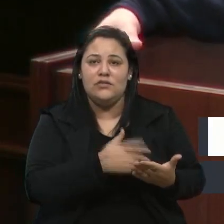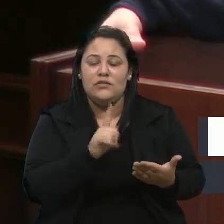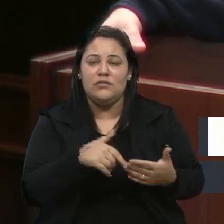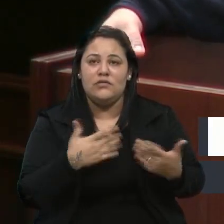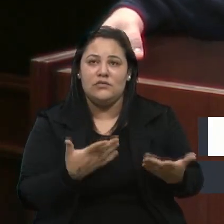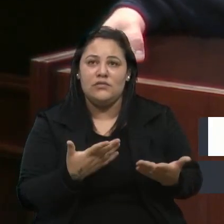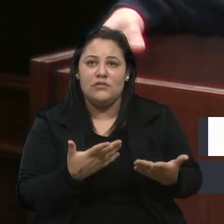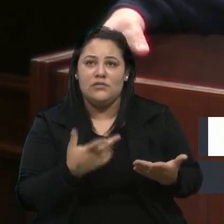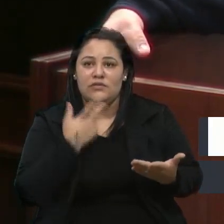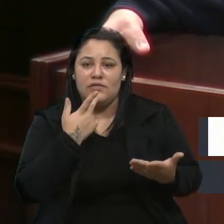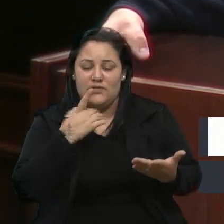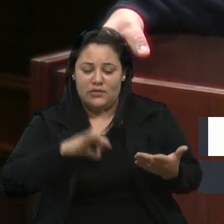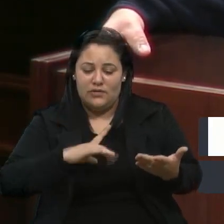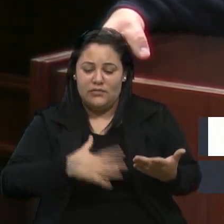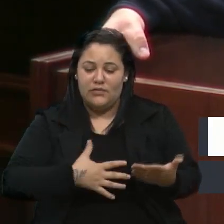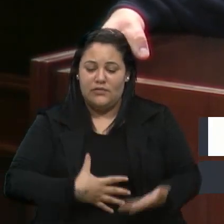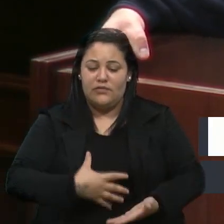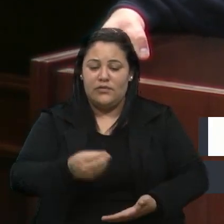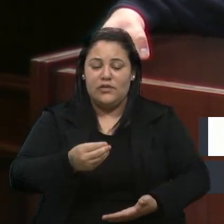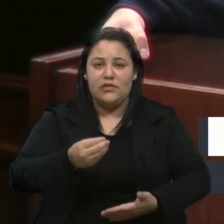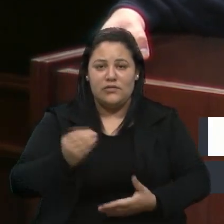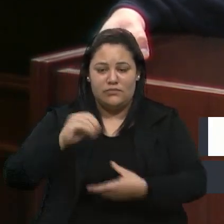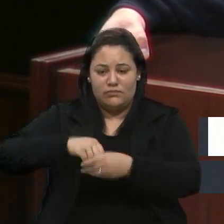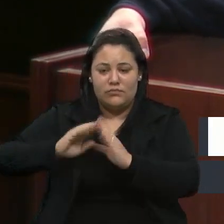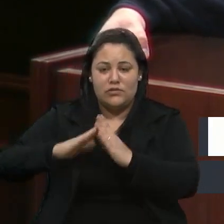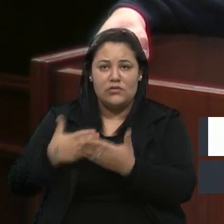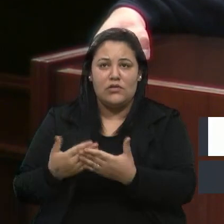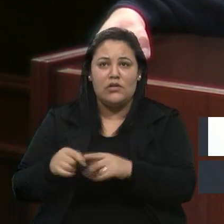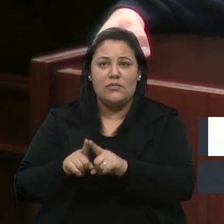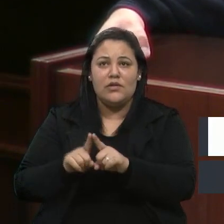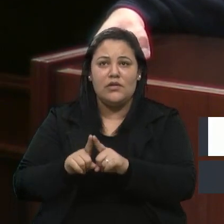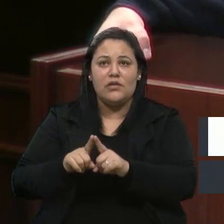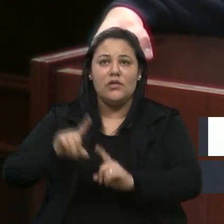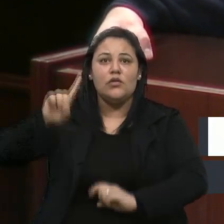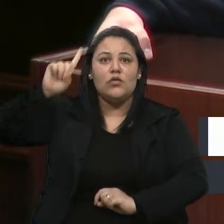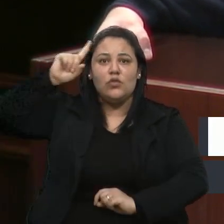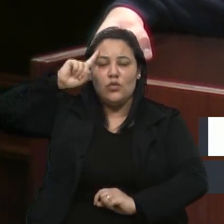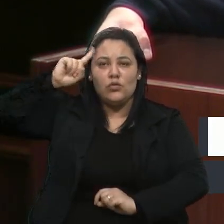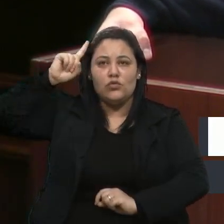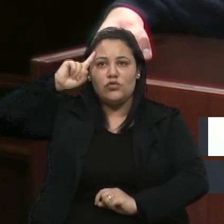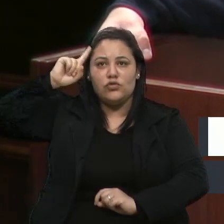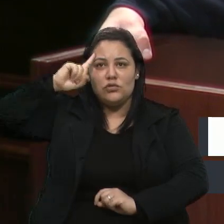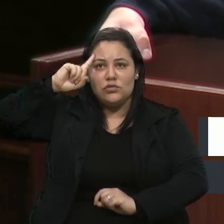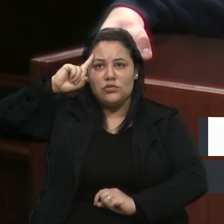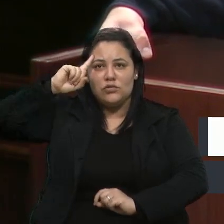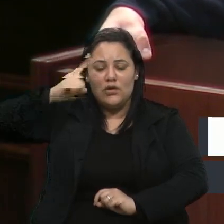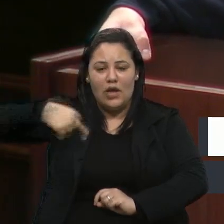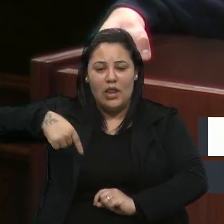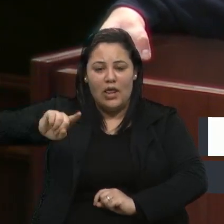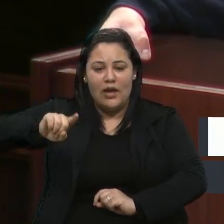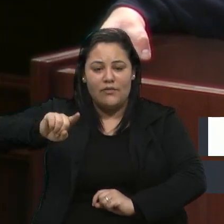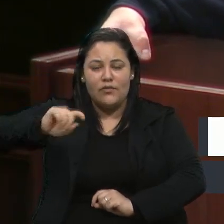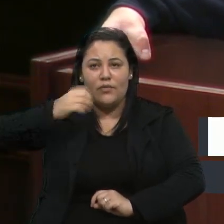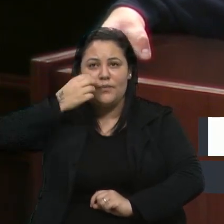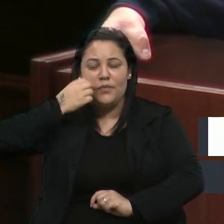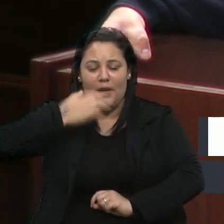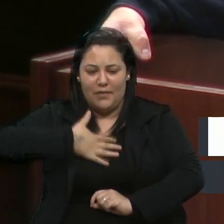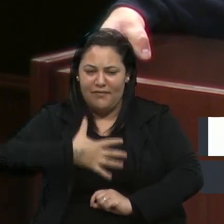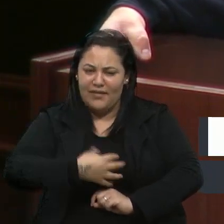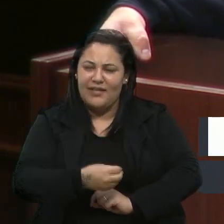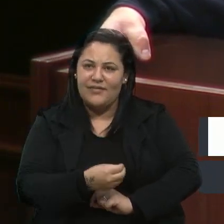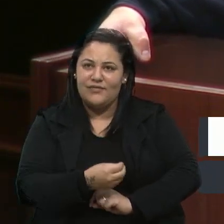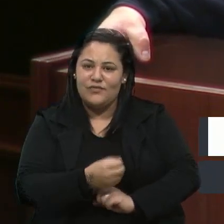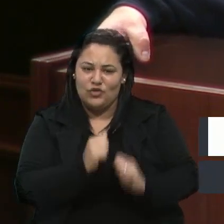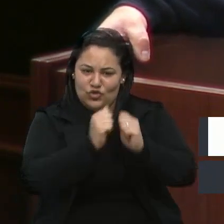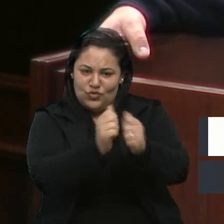eu tenho minha filha numa escola que todo dia, quando eu levo ela na escola,